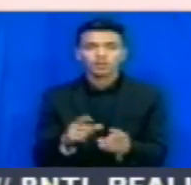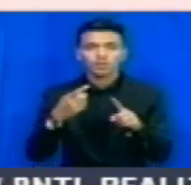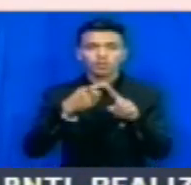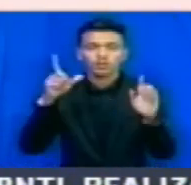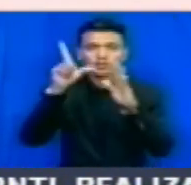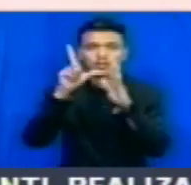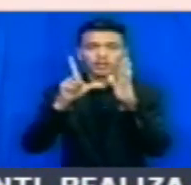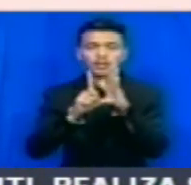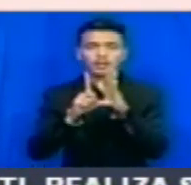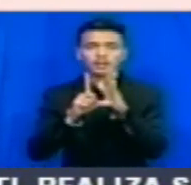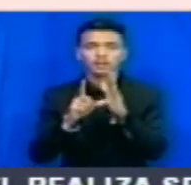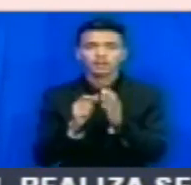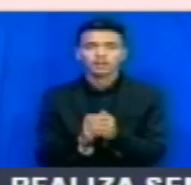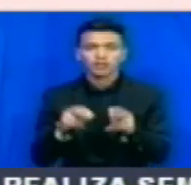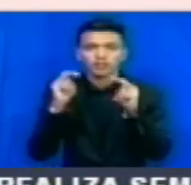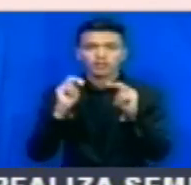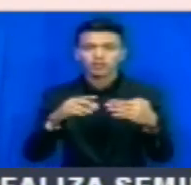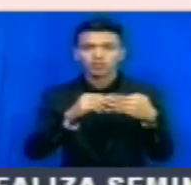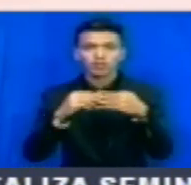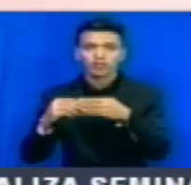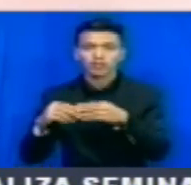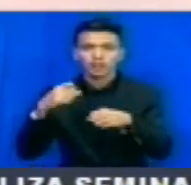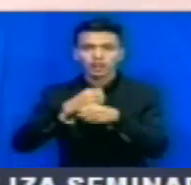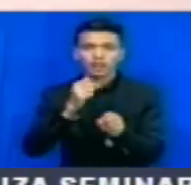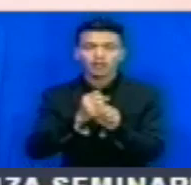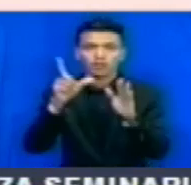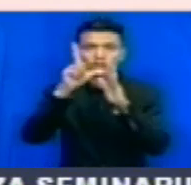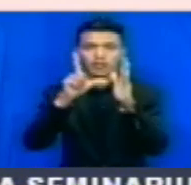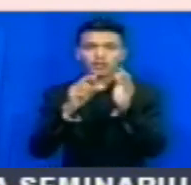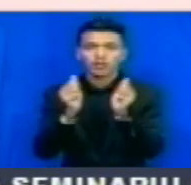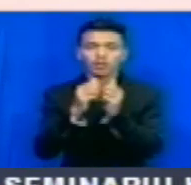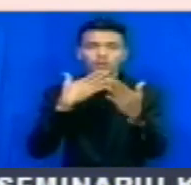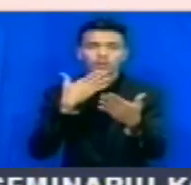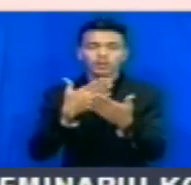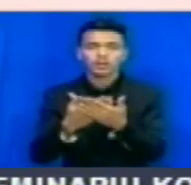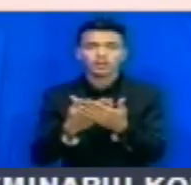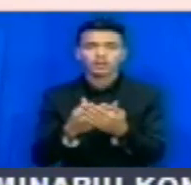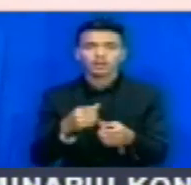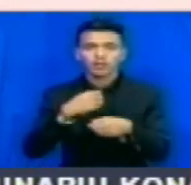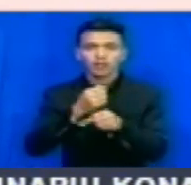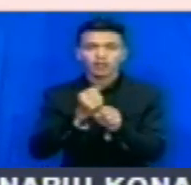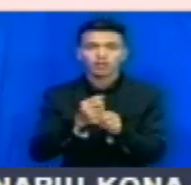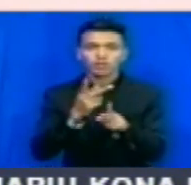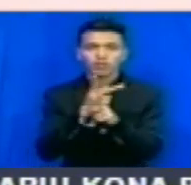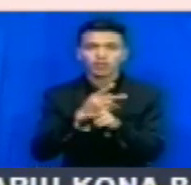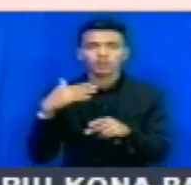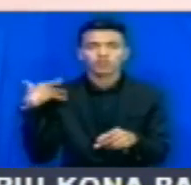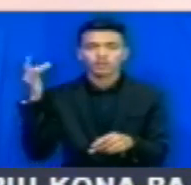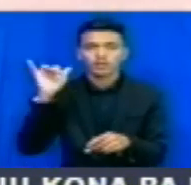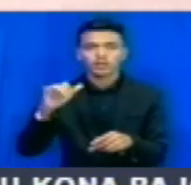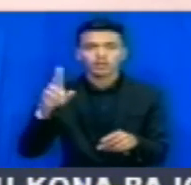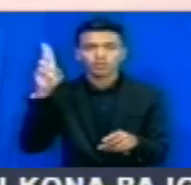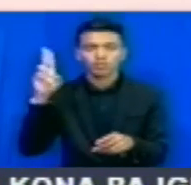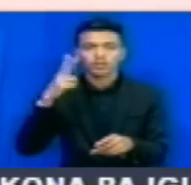nia, nite lei, ona nebe, precisa de autoridade sira, tu implementa lei na rodia. Ilu implementa atau prevene fu insa sir atau za tabaku.